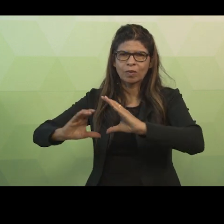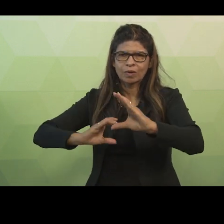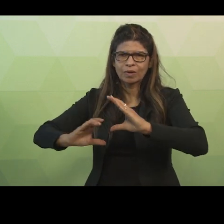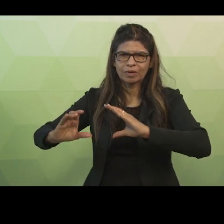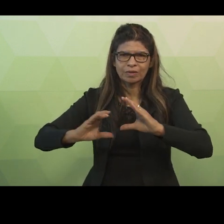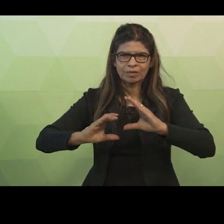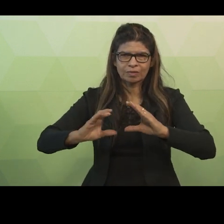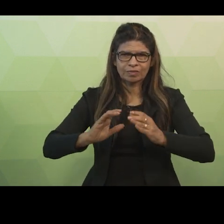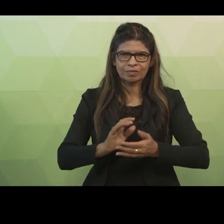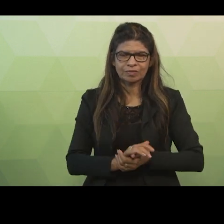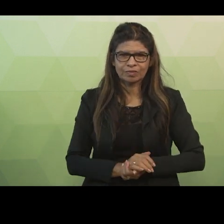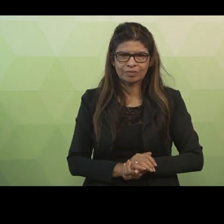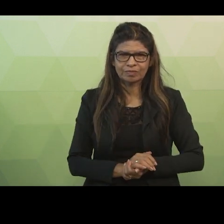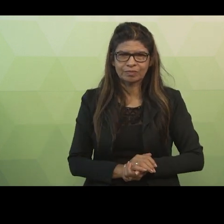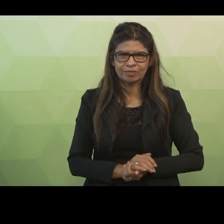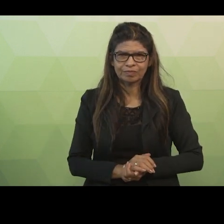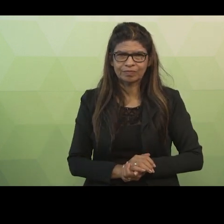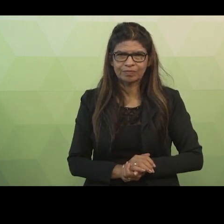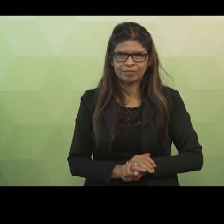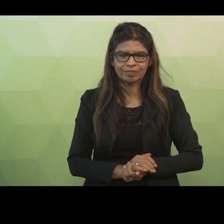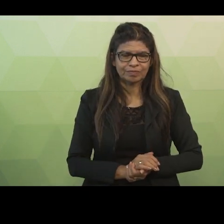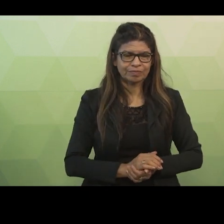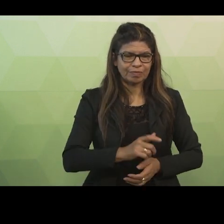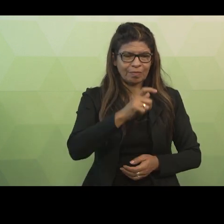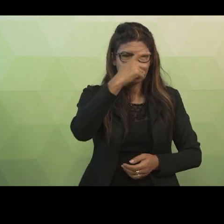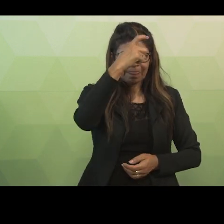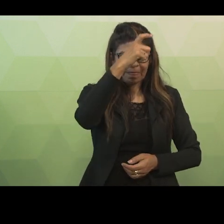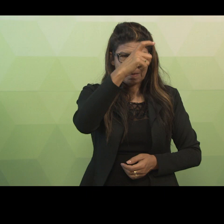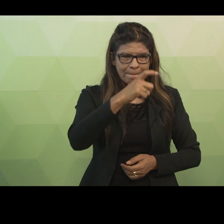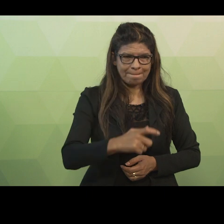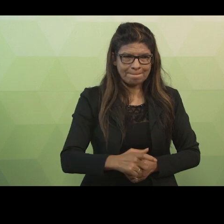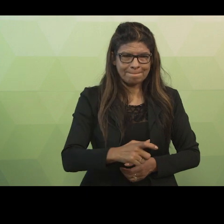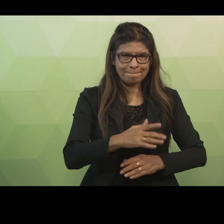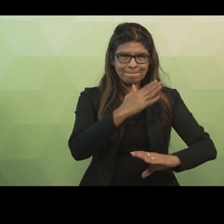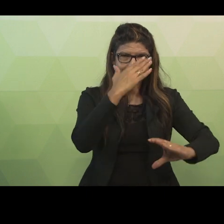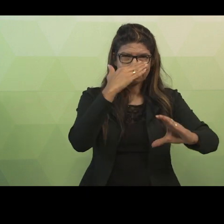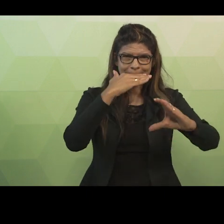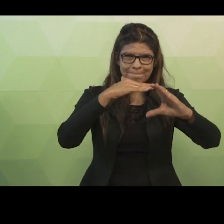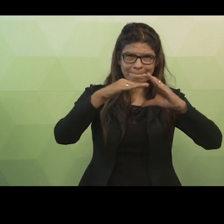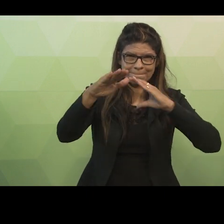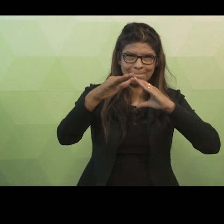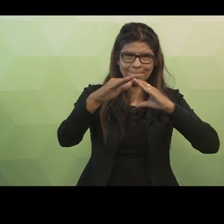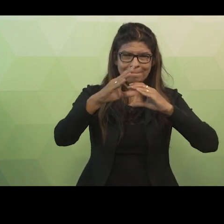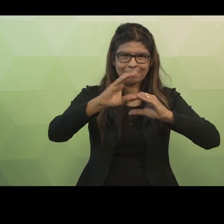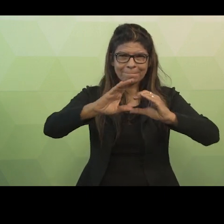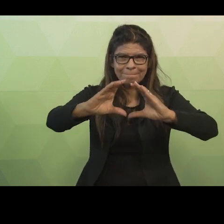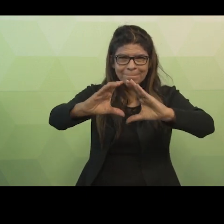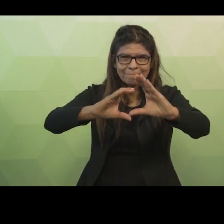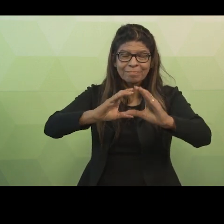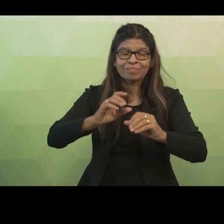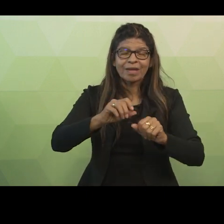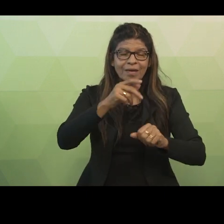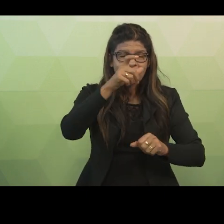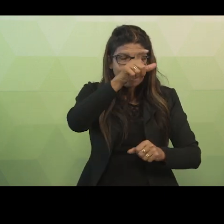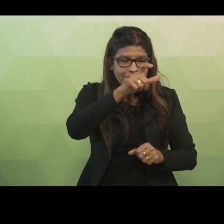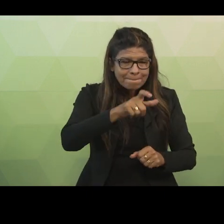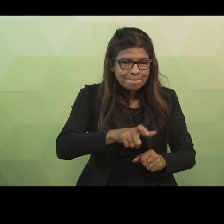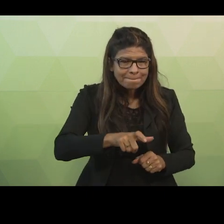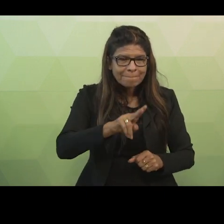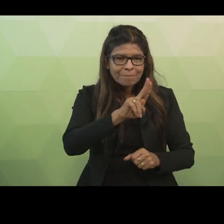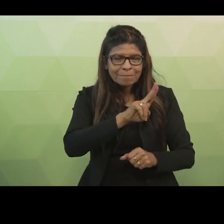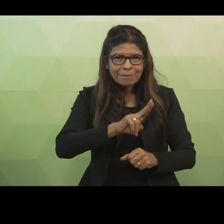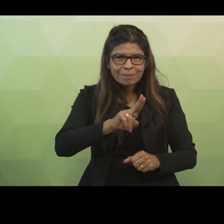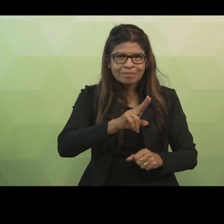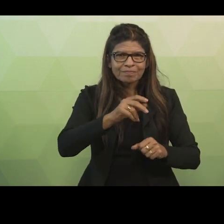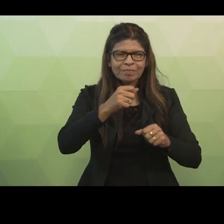objetos. Quando digo que o usuário envia uma mensagem para ter acesso à tela de verificação da matrícula e senha, significa